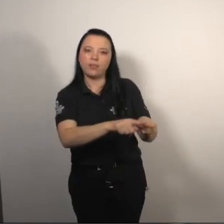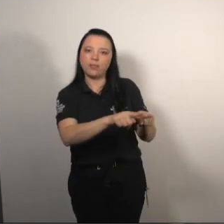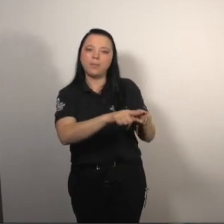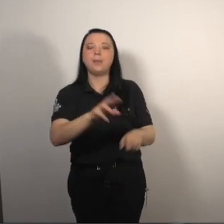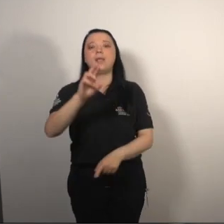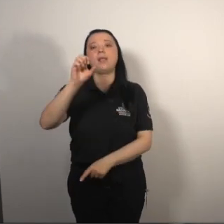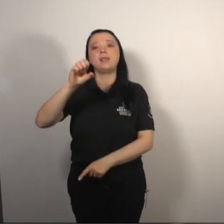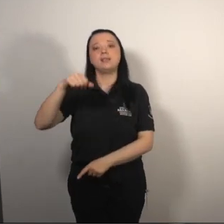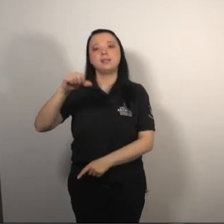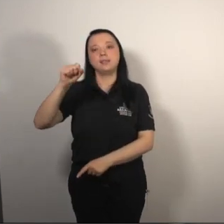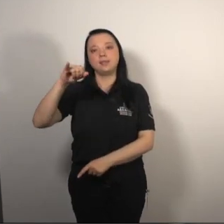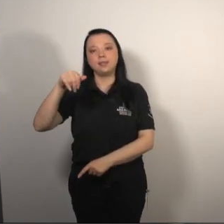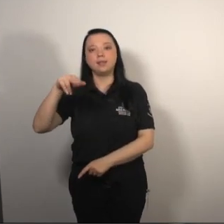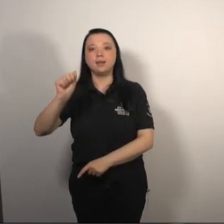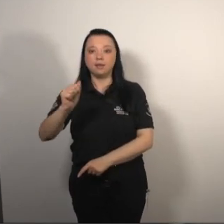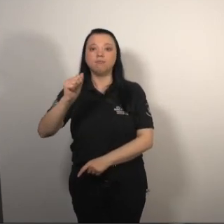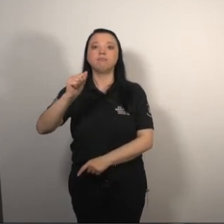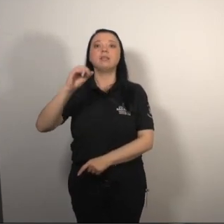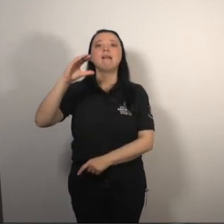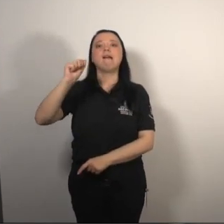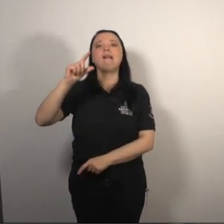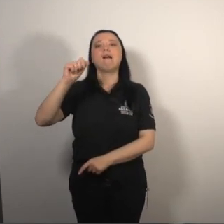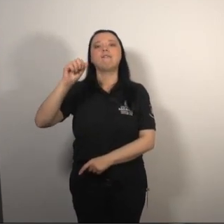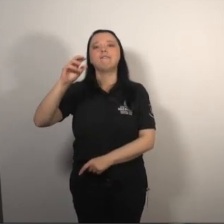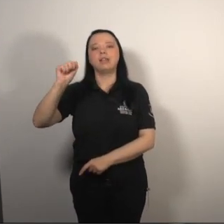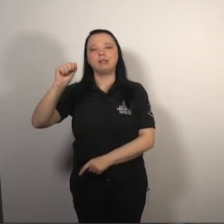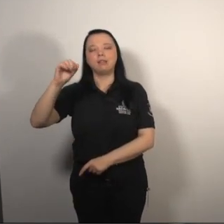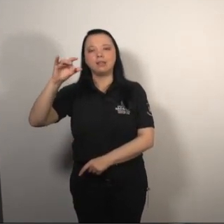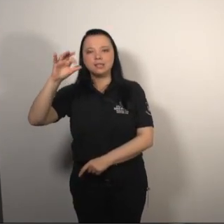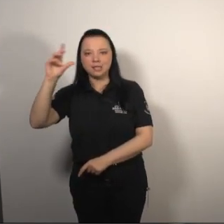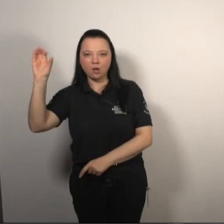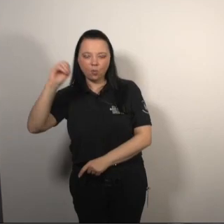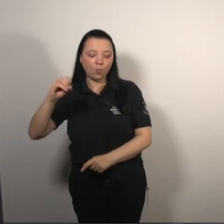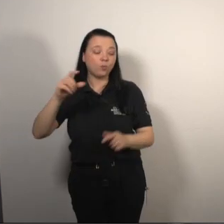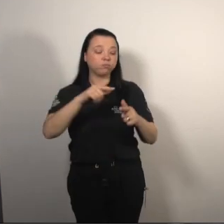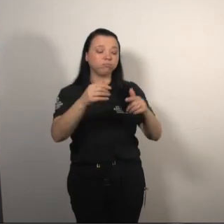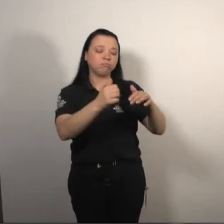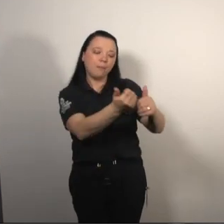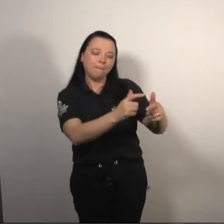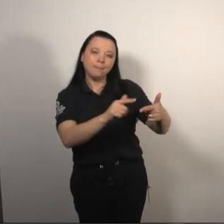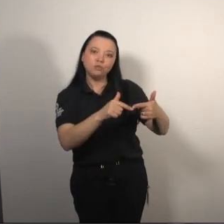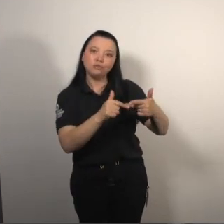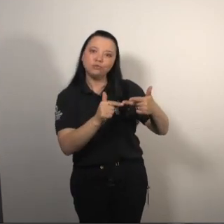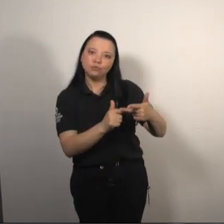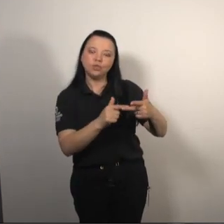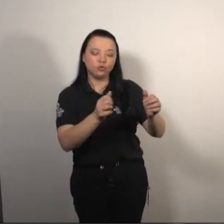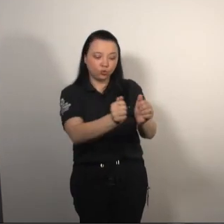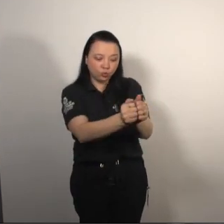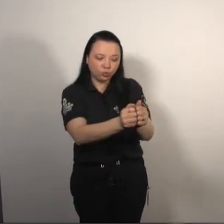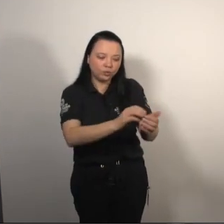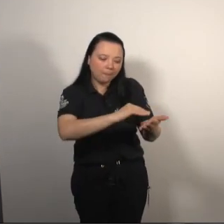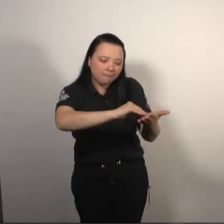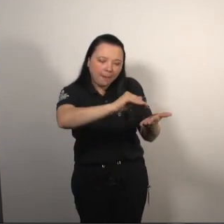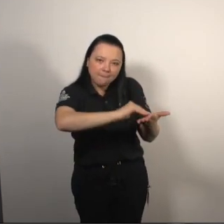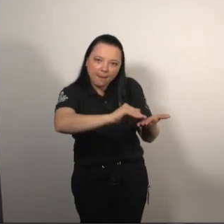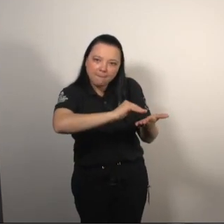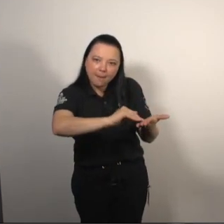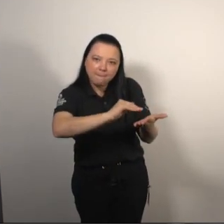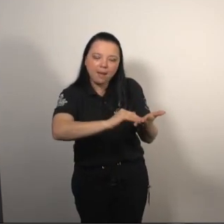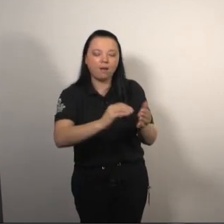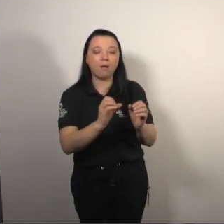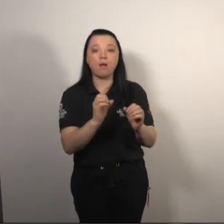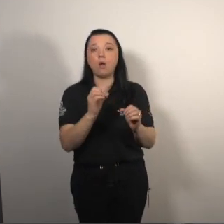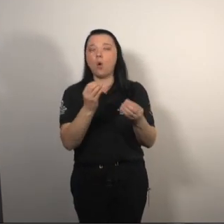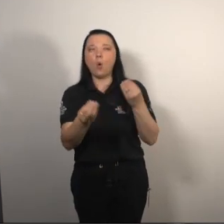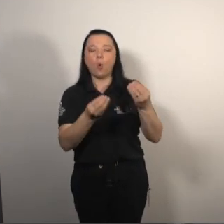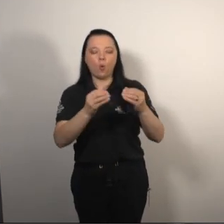resinas de calafetação de fissuras, metodologia para implantação de juntas asfálticas poliméricas